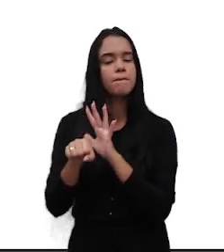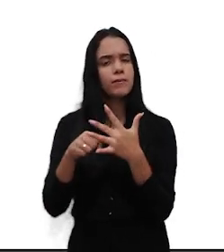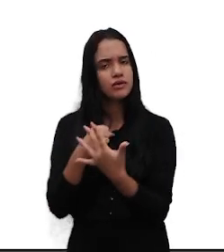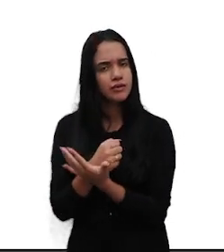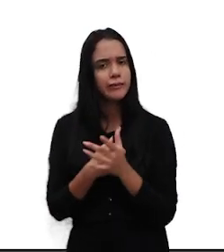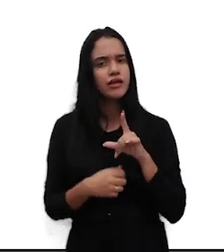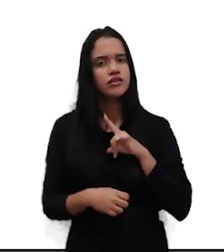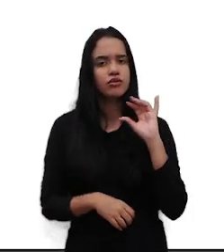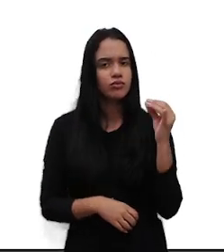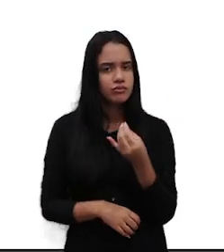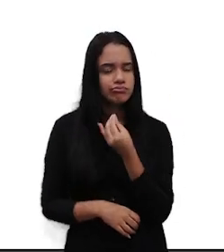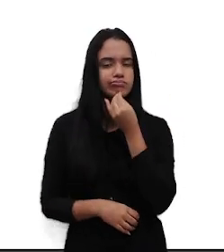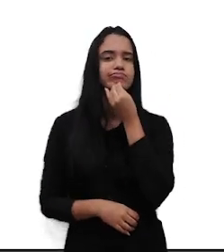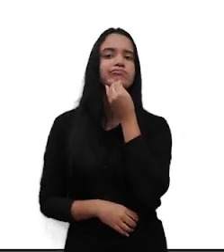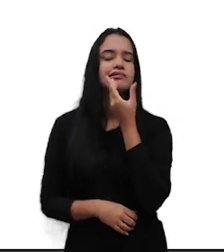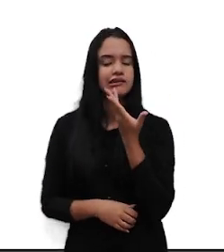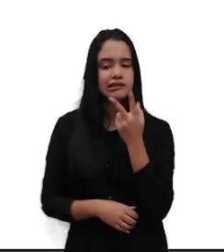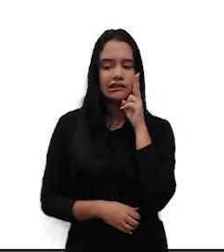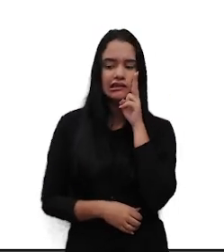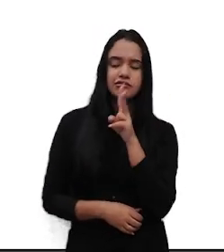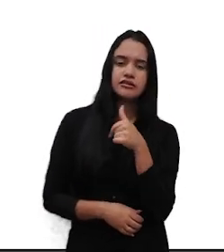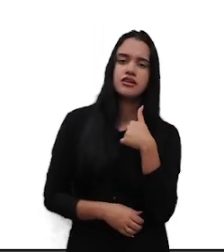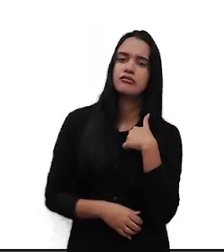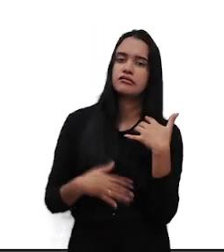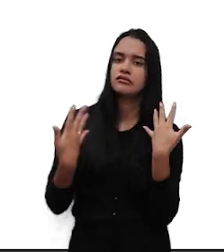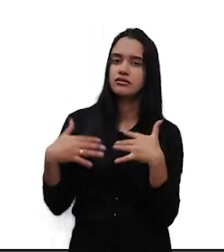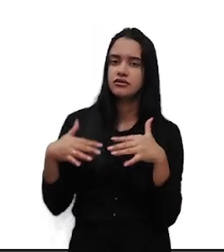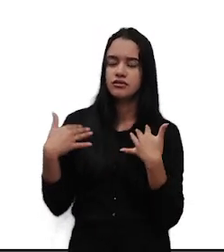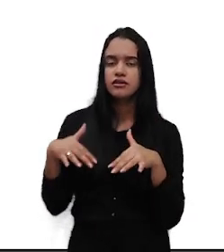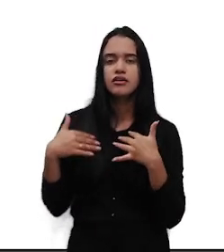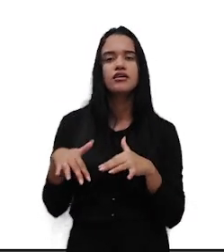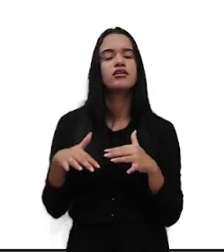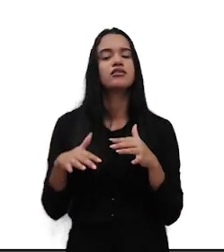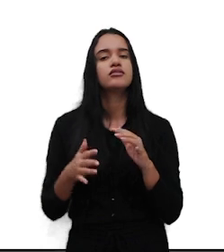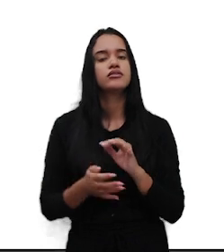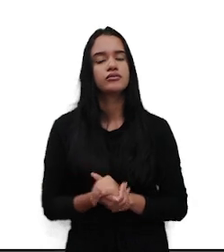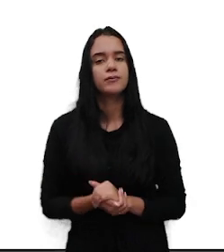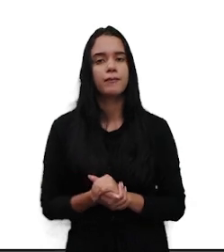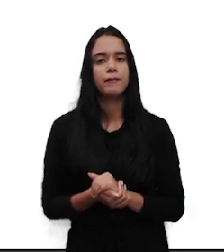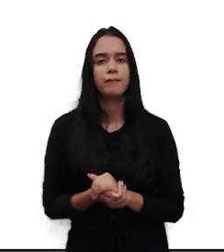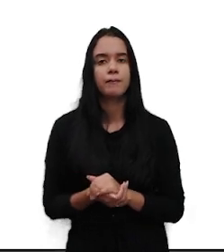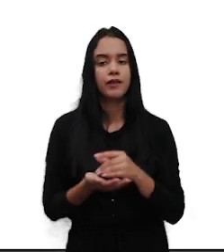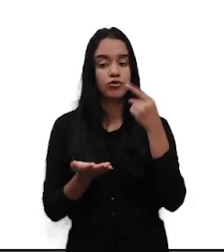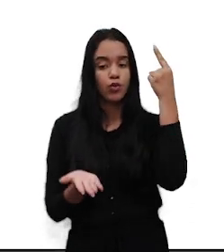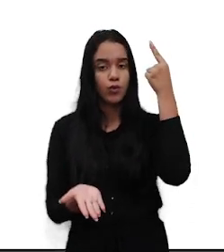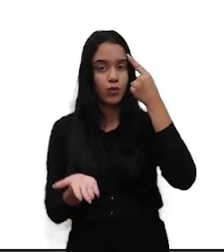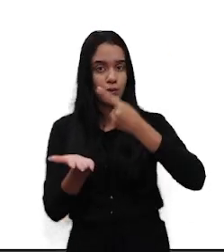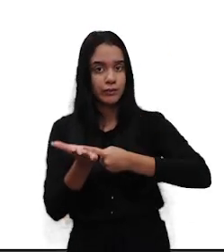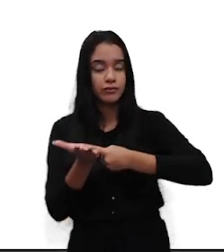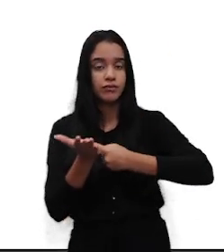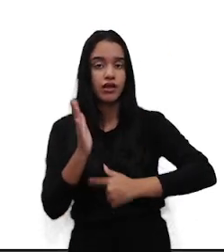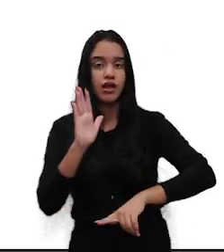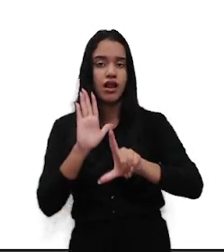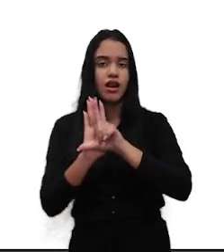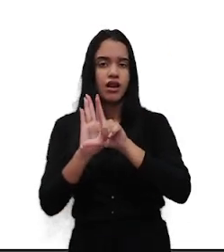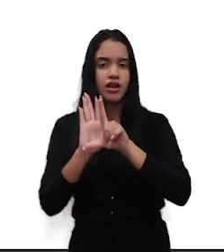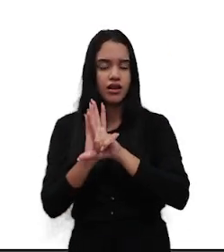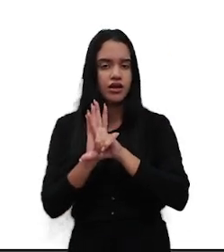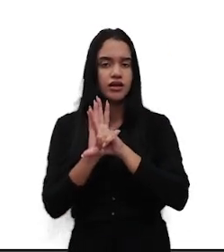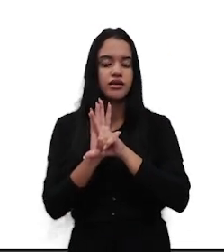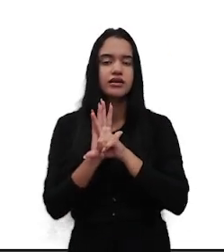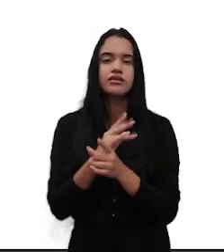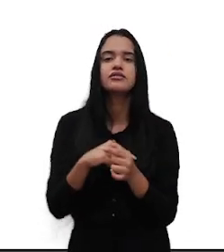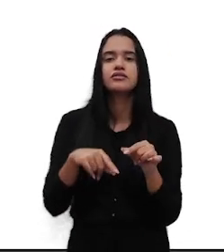ver, né, que ela determina um cumprimento, né, de uma lei, o cumprimento de